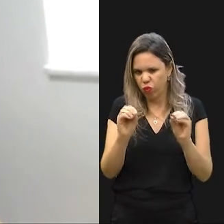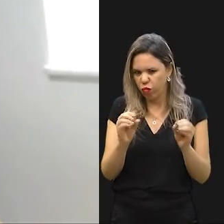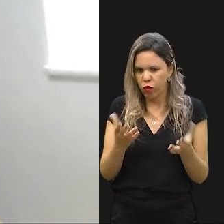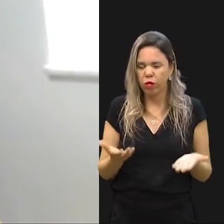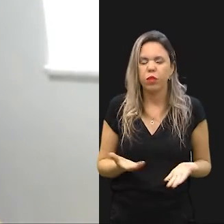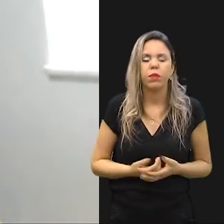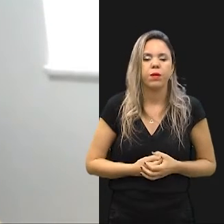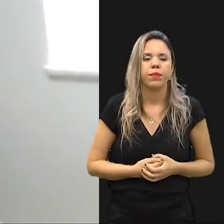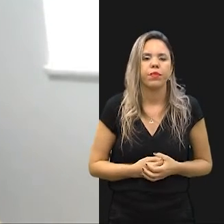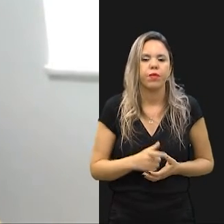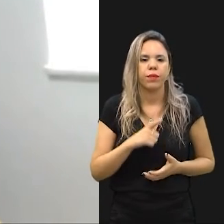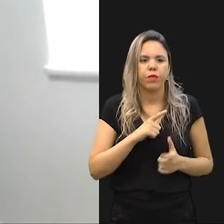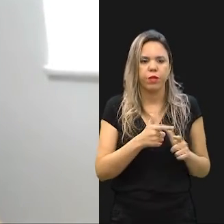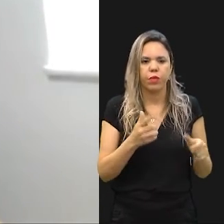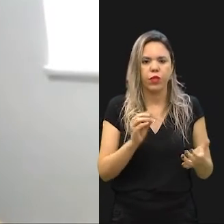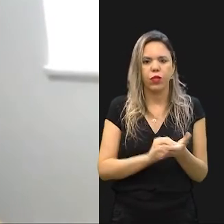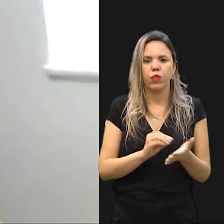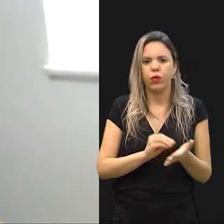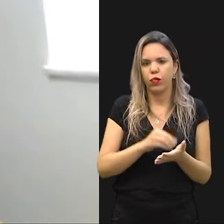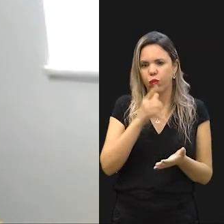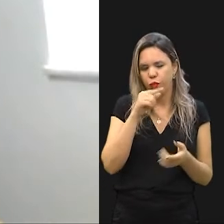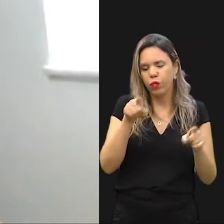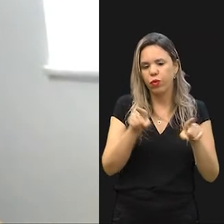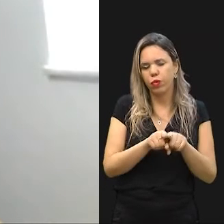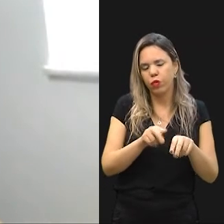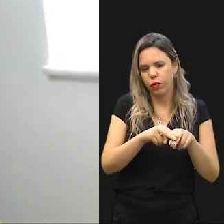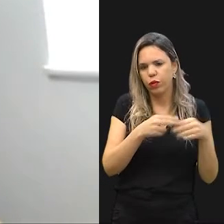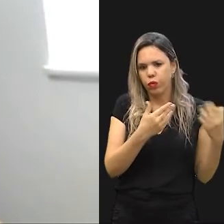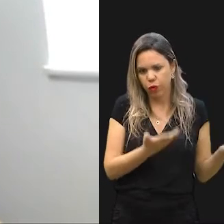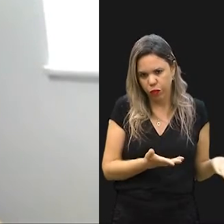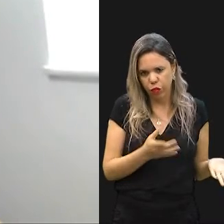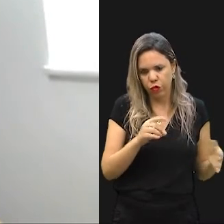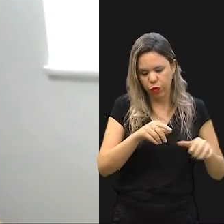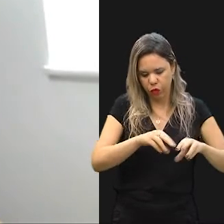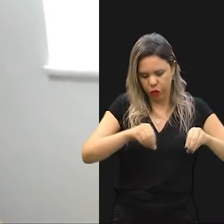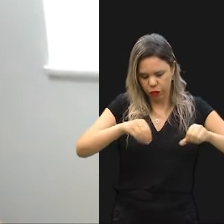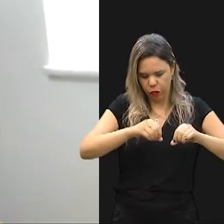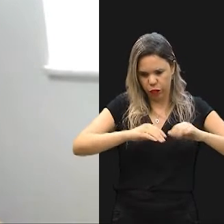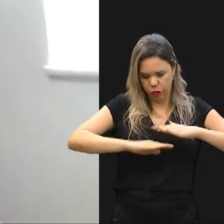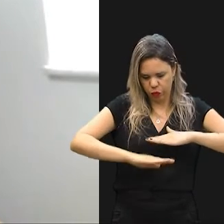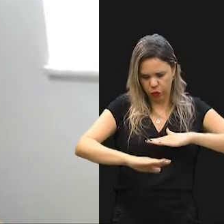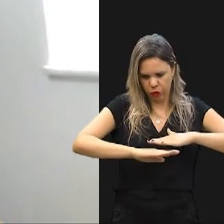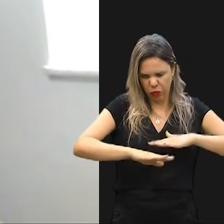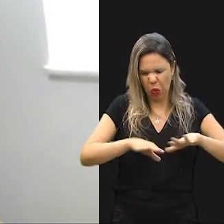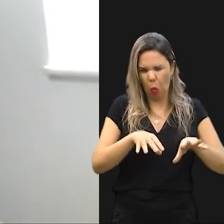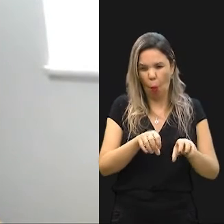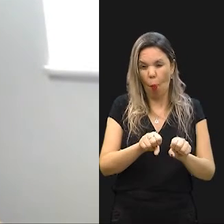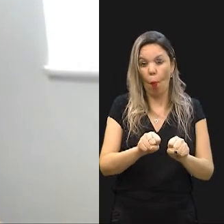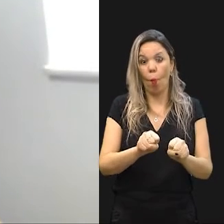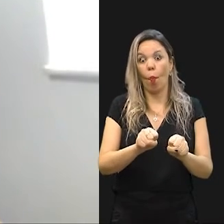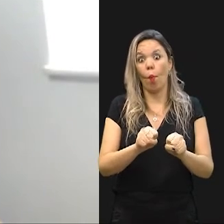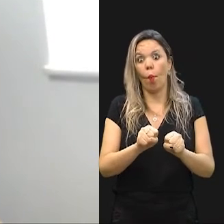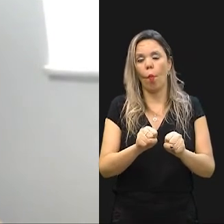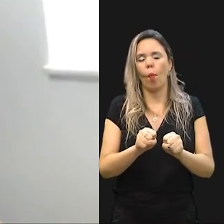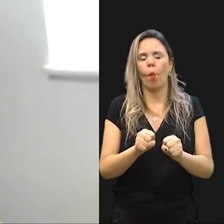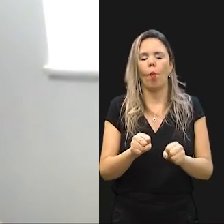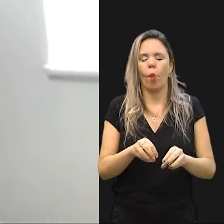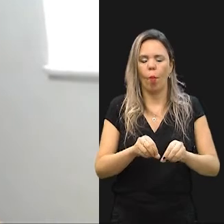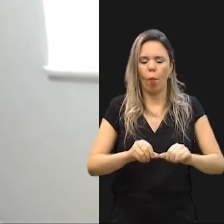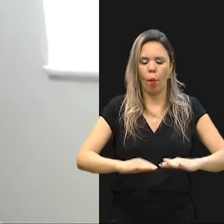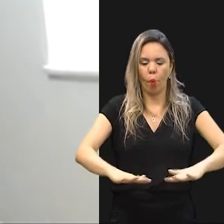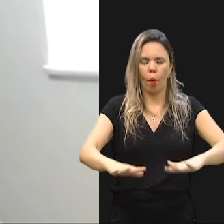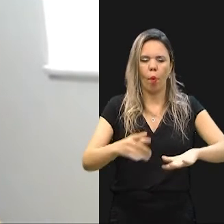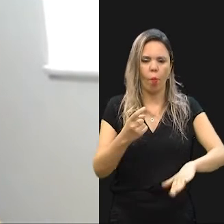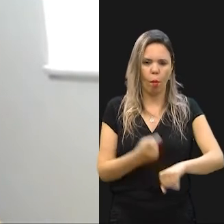A gente teve essa grande crise hídrica e, em função disso, o solo ficou muito seco, né? Arenoso,